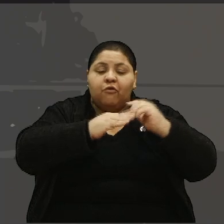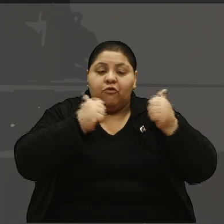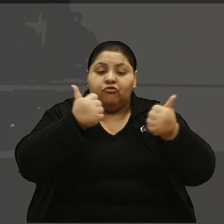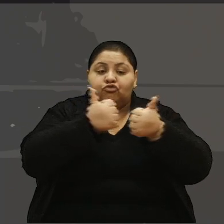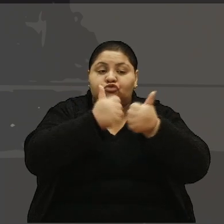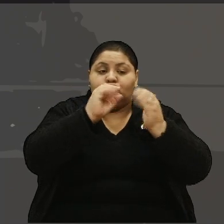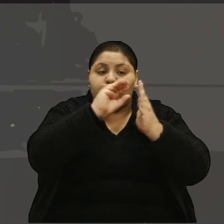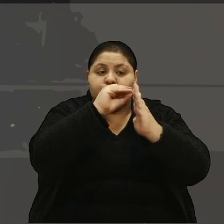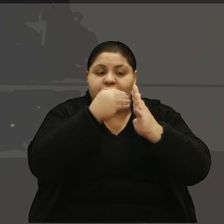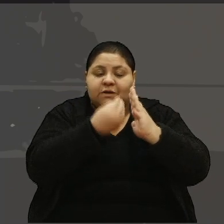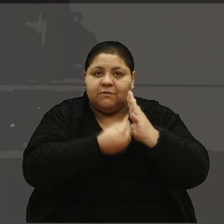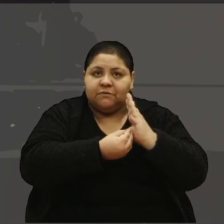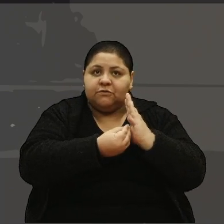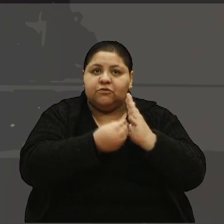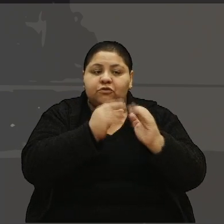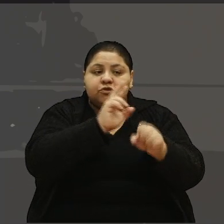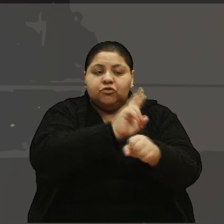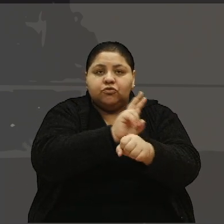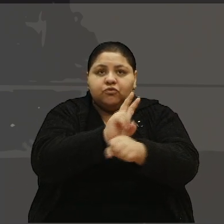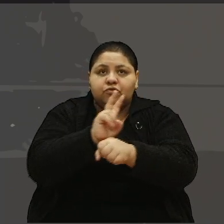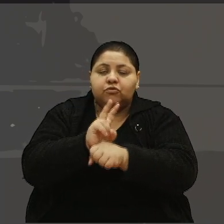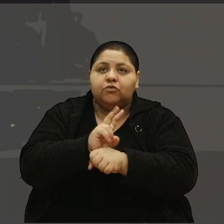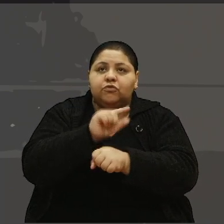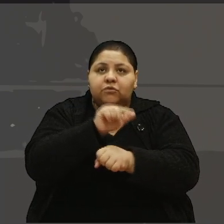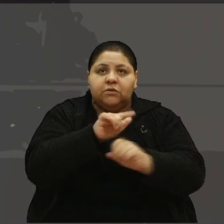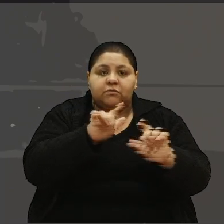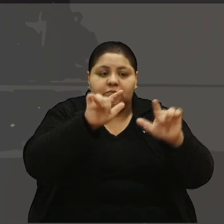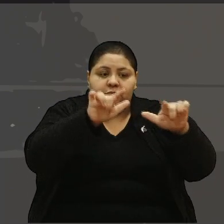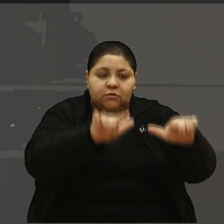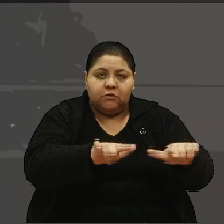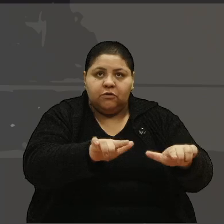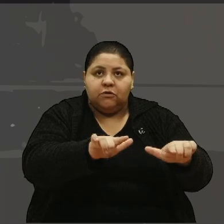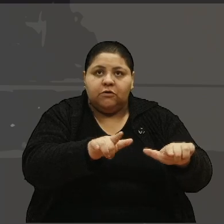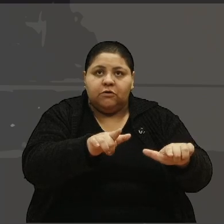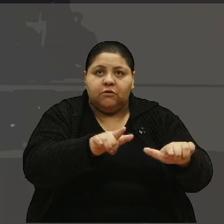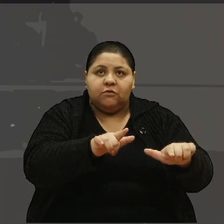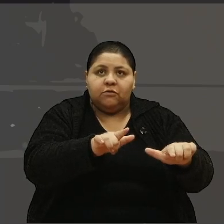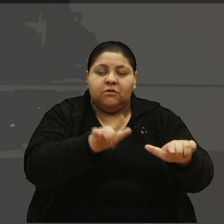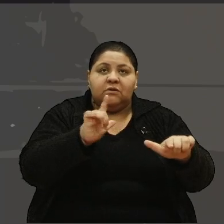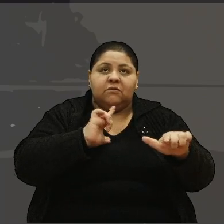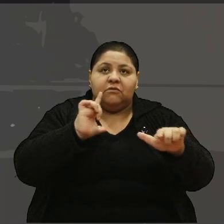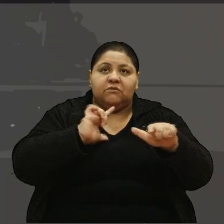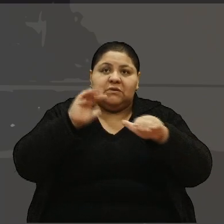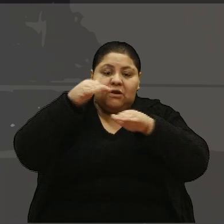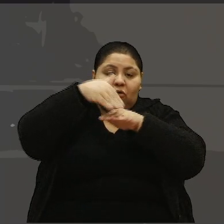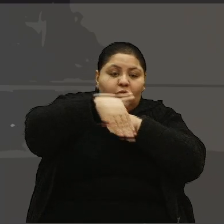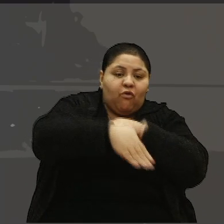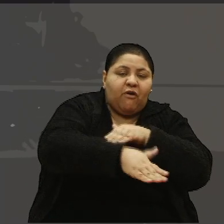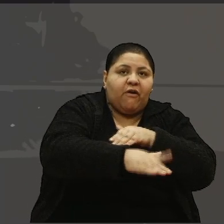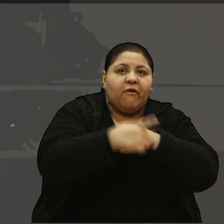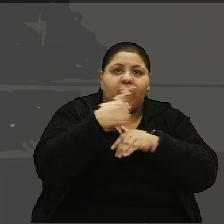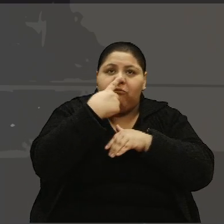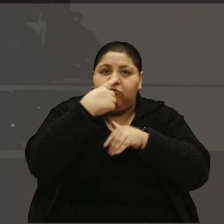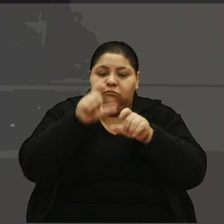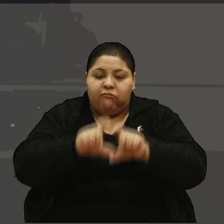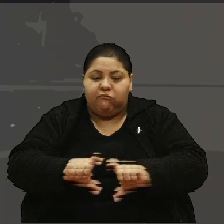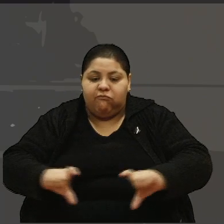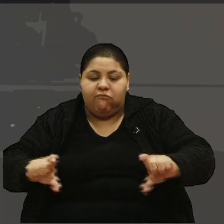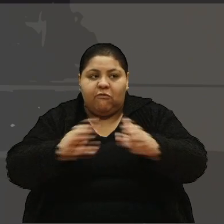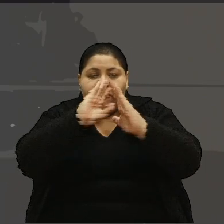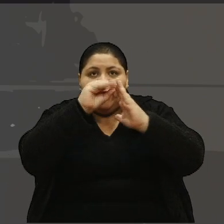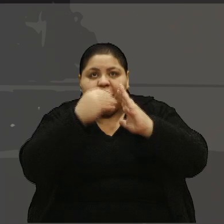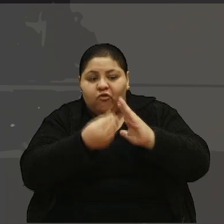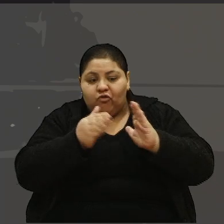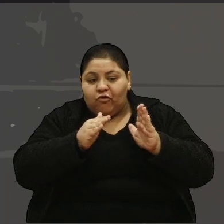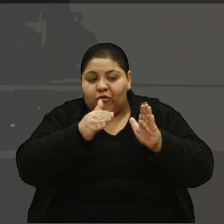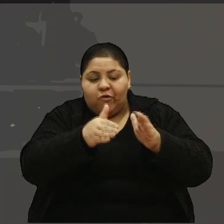SAMAI, cuidando desse espaço, porque existe um córrego de esgoto e o SAMAI vai estar ali